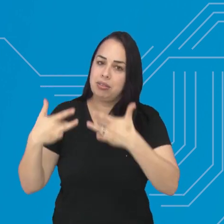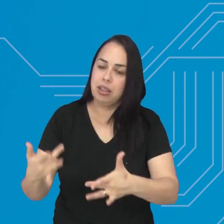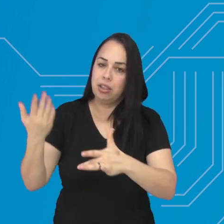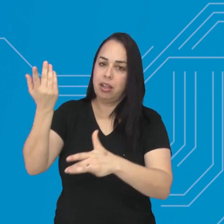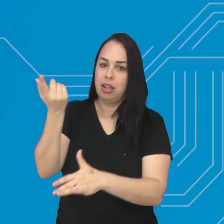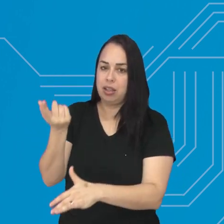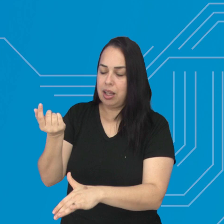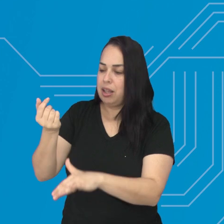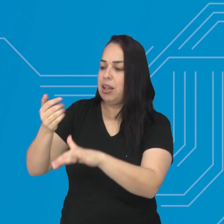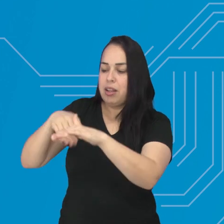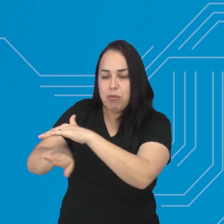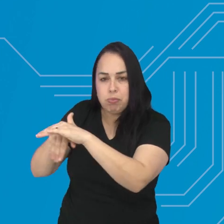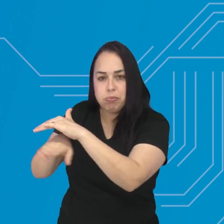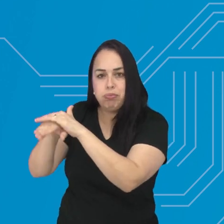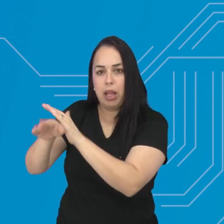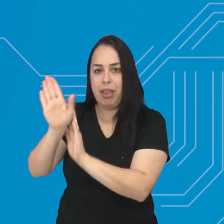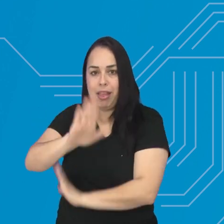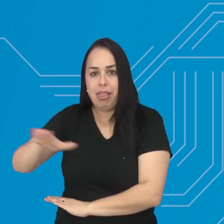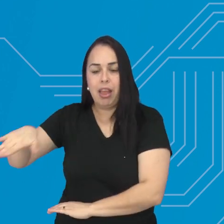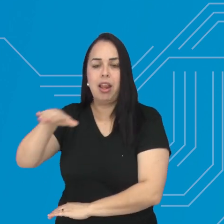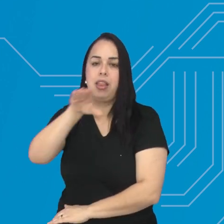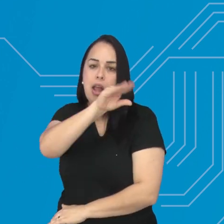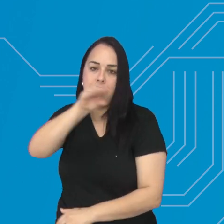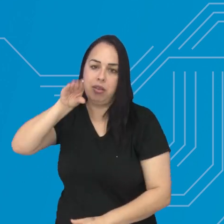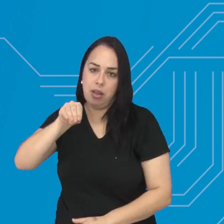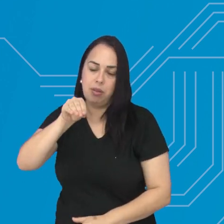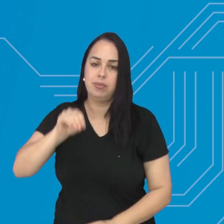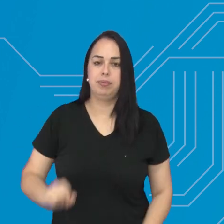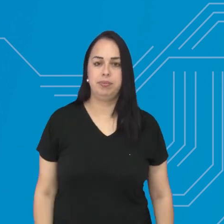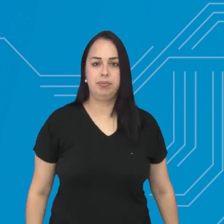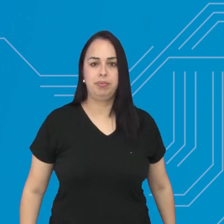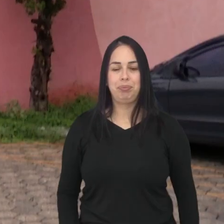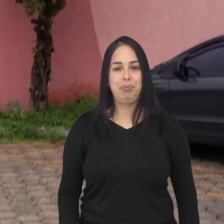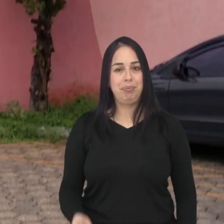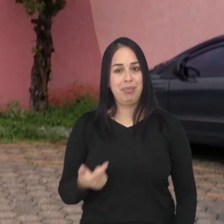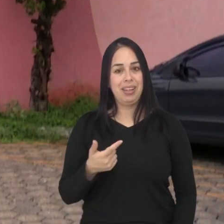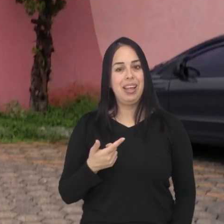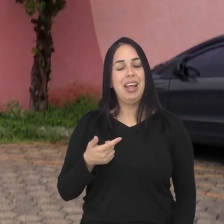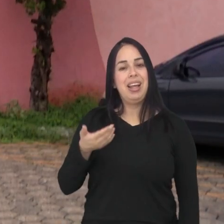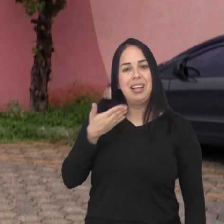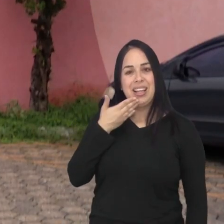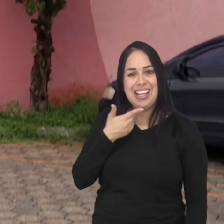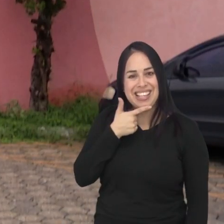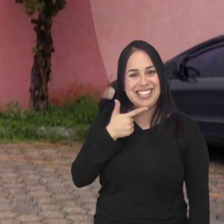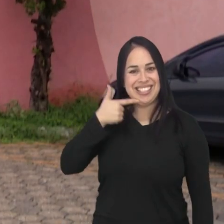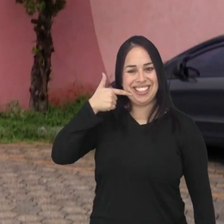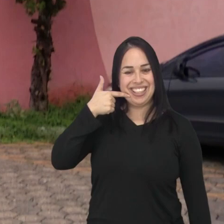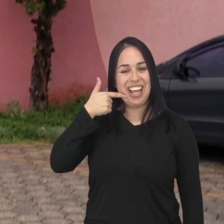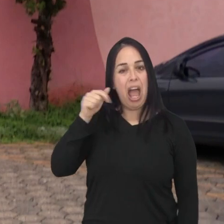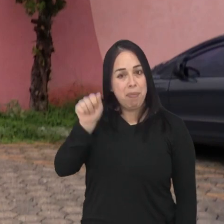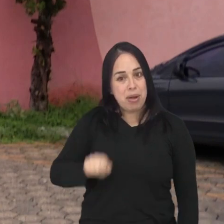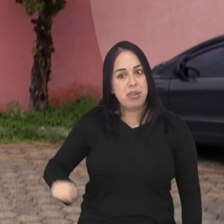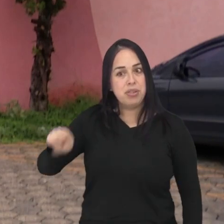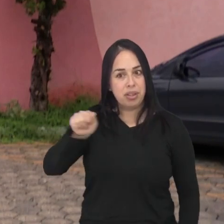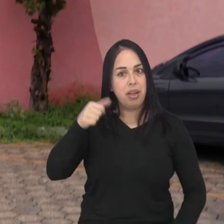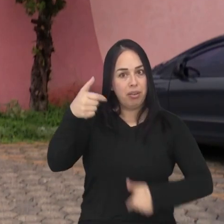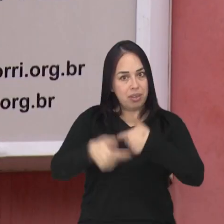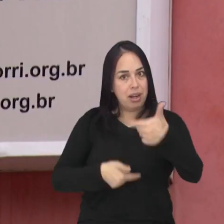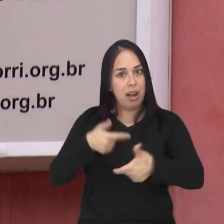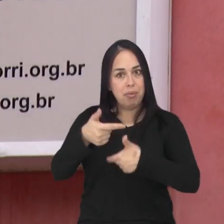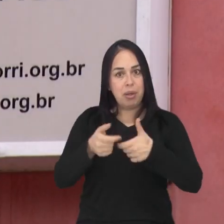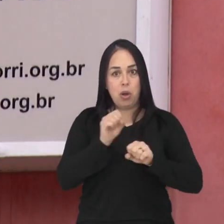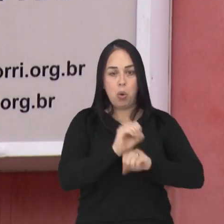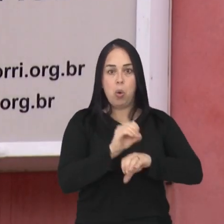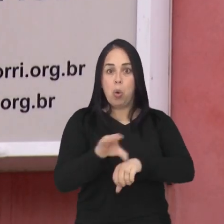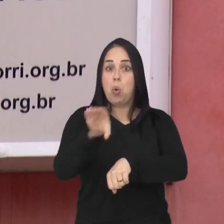Fundo Municipal da Criança e do Adolescente ou Fundo Municipal do Idoso. A Sorri é uma organização que realiza um